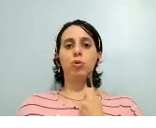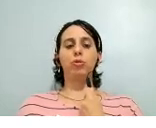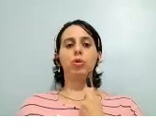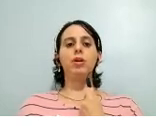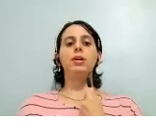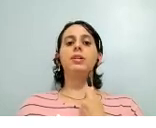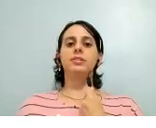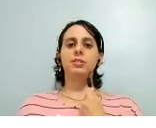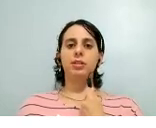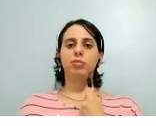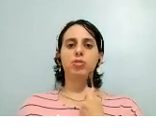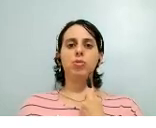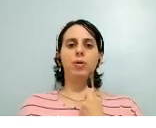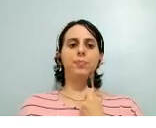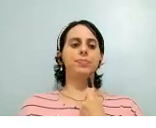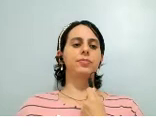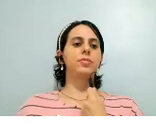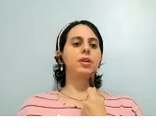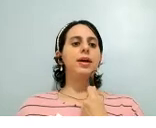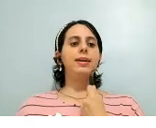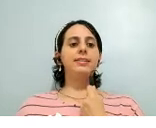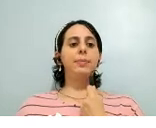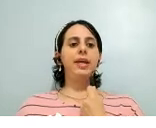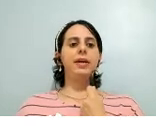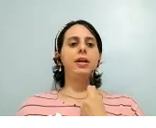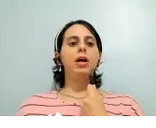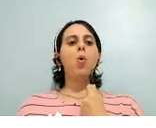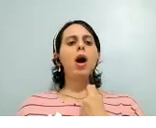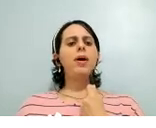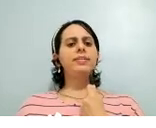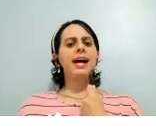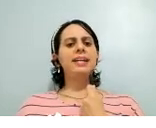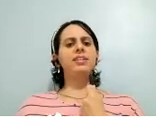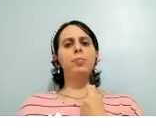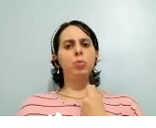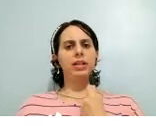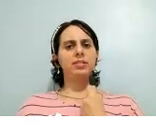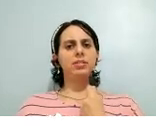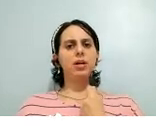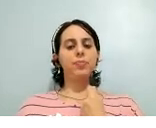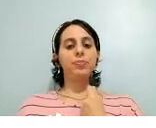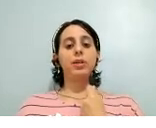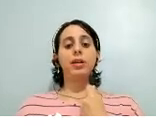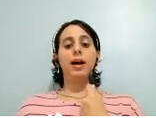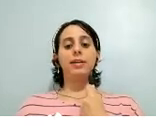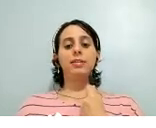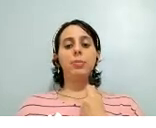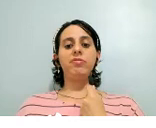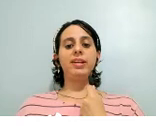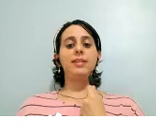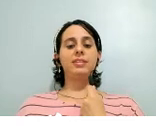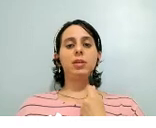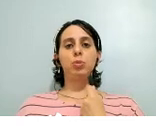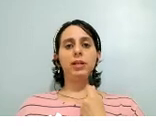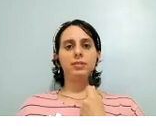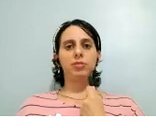o nome do autor, Silva João. Letra B. Qual a data da publicação? Aqui também